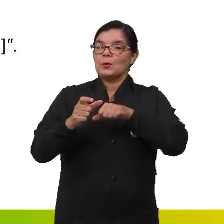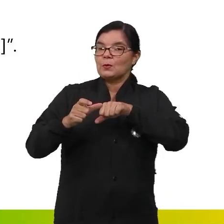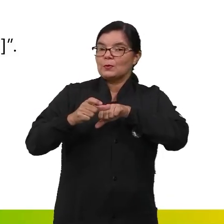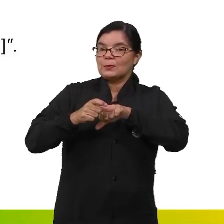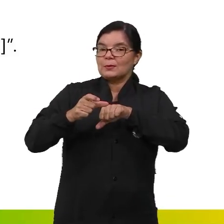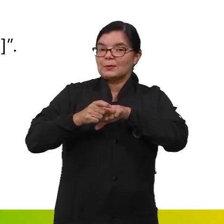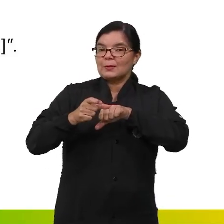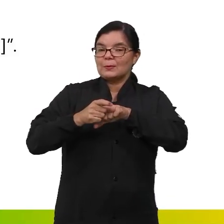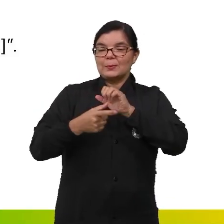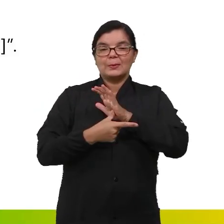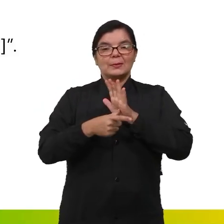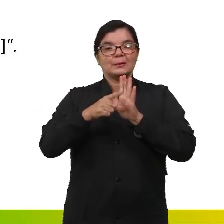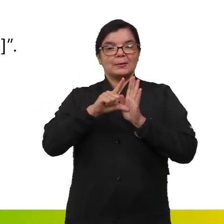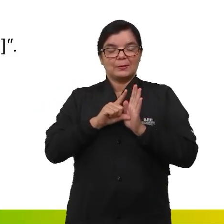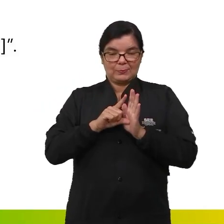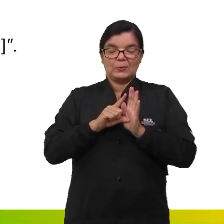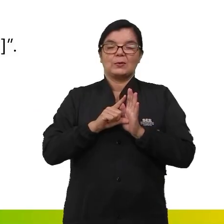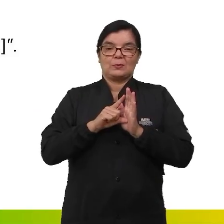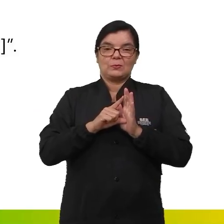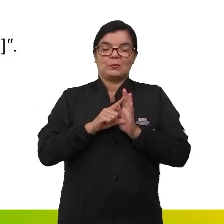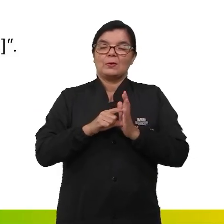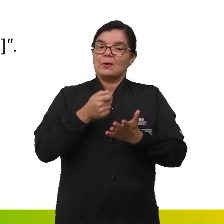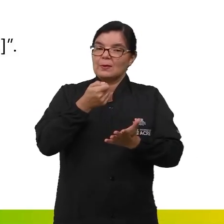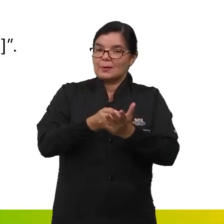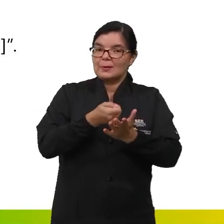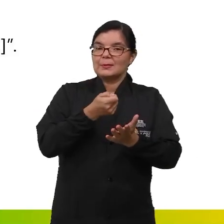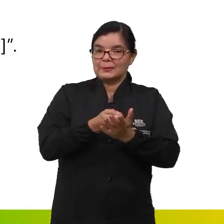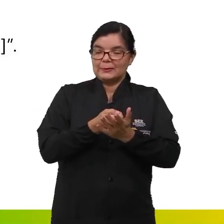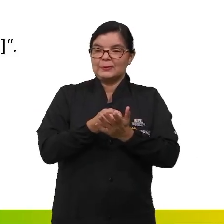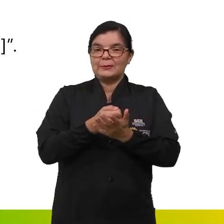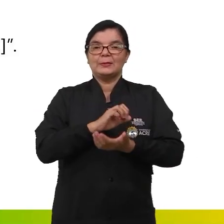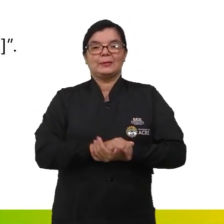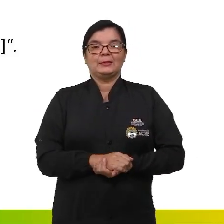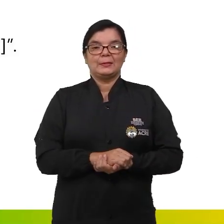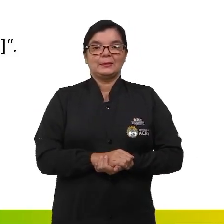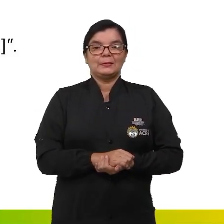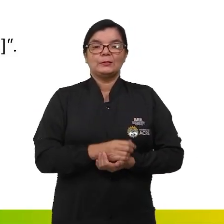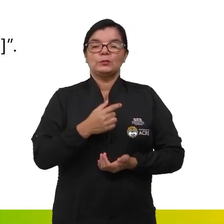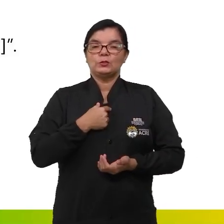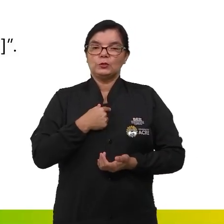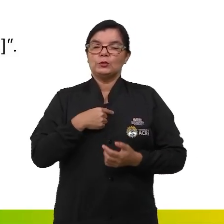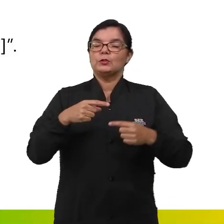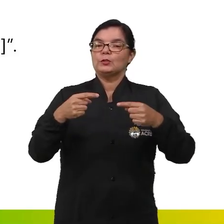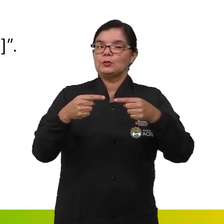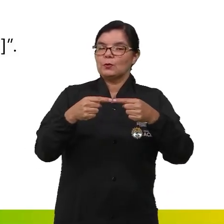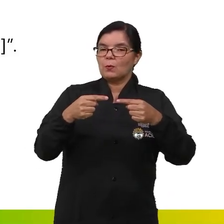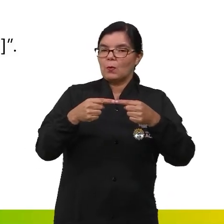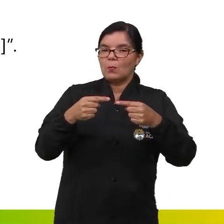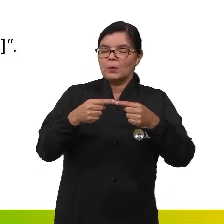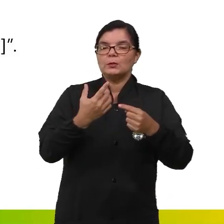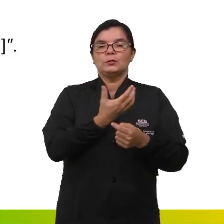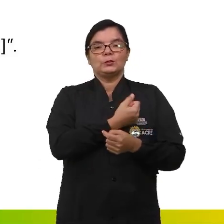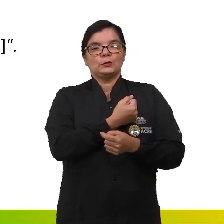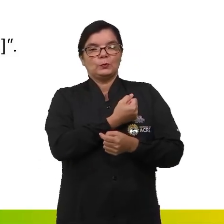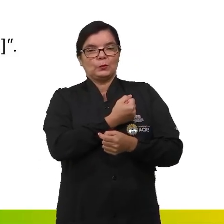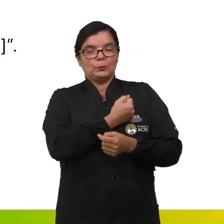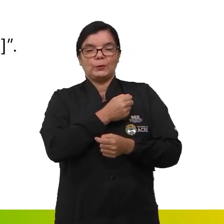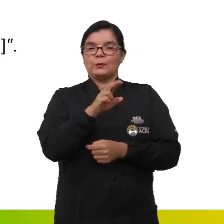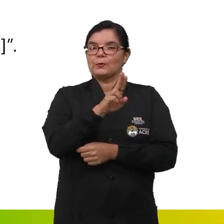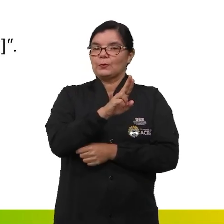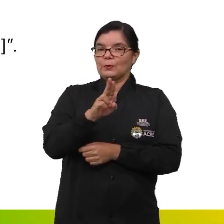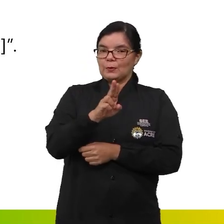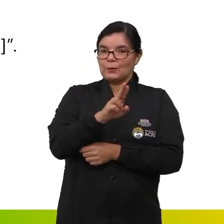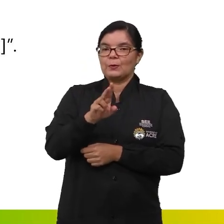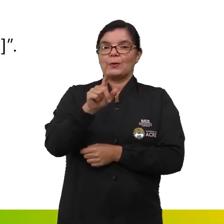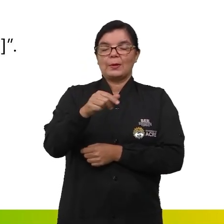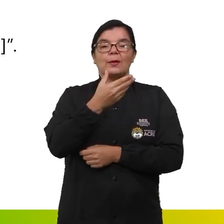que foi citado anteriormente, conforme exige a questão. A questão de concordância de gênero e número entre o nome aí,